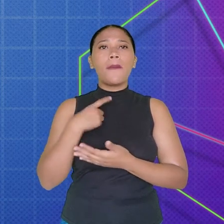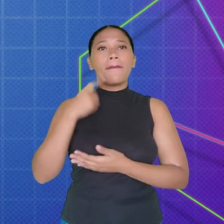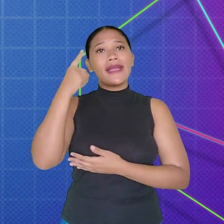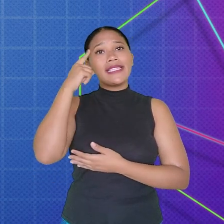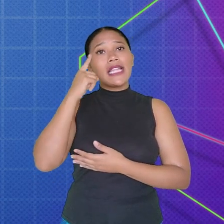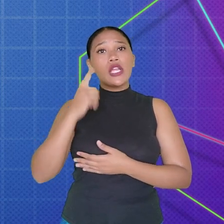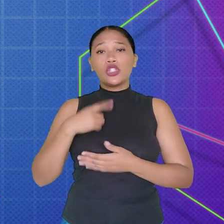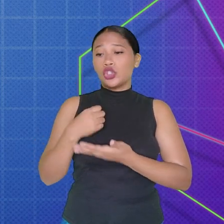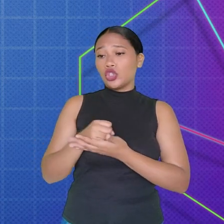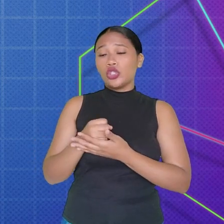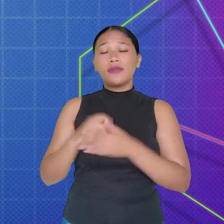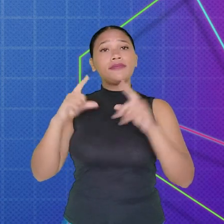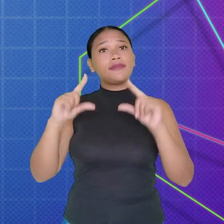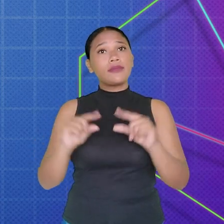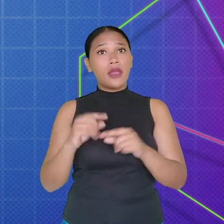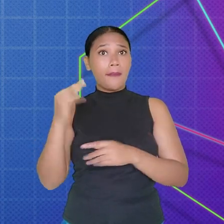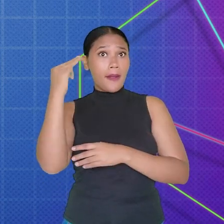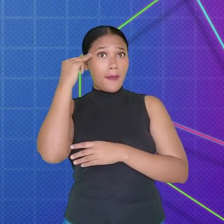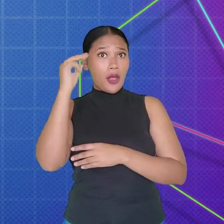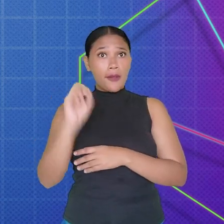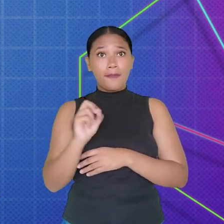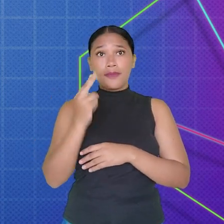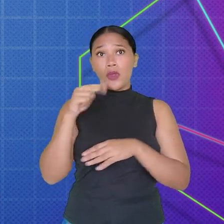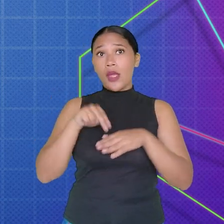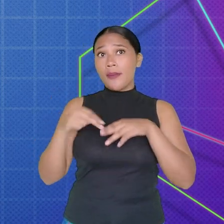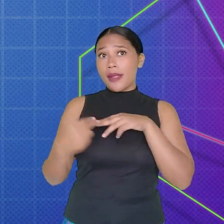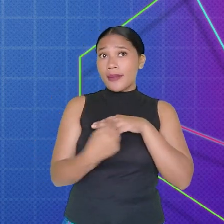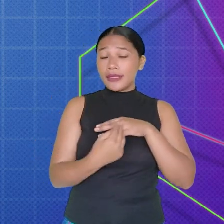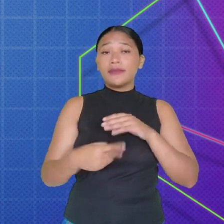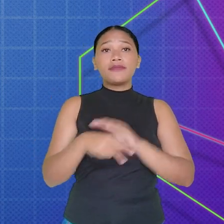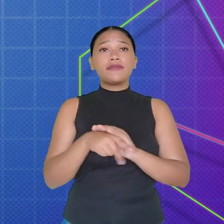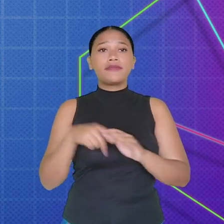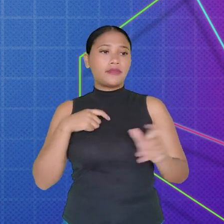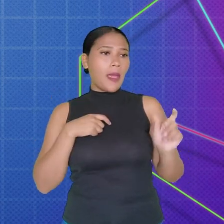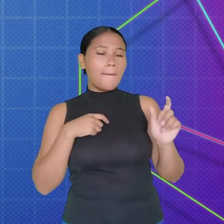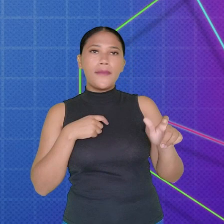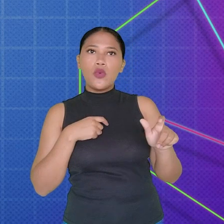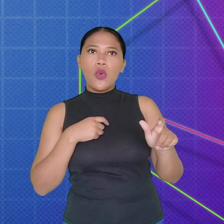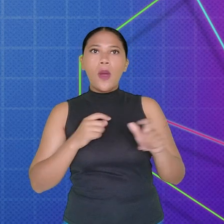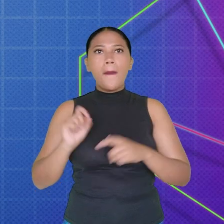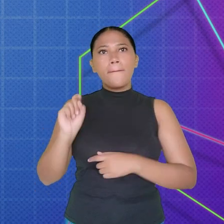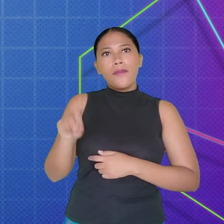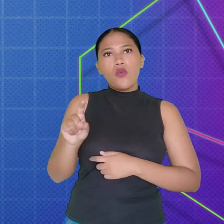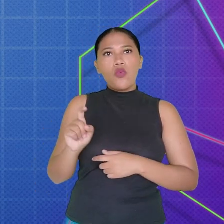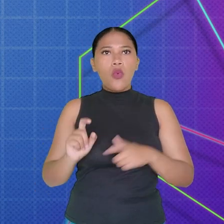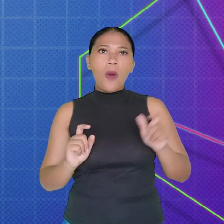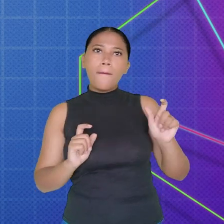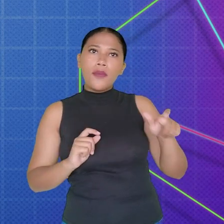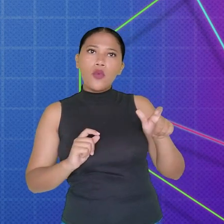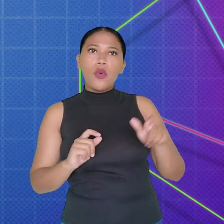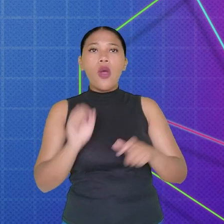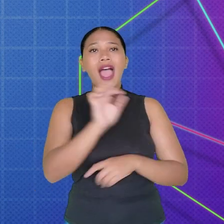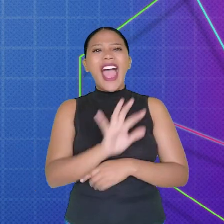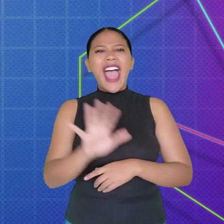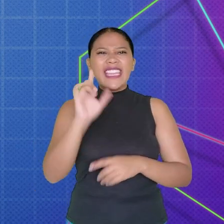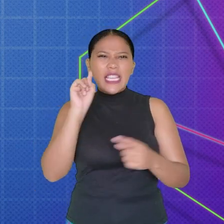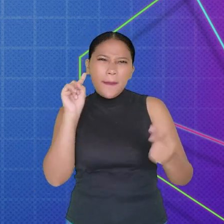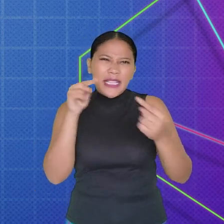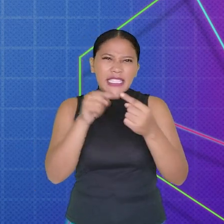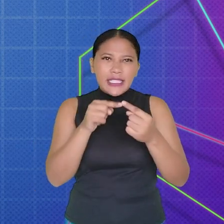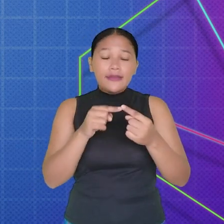criar mini-jogos, como jogos de memória ou quebra-cabeças, onde o jogador clica em objetos ou áreas específicas da